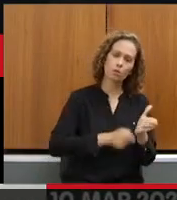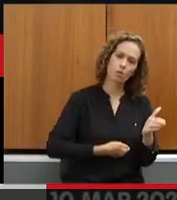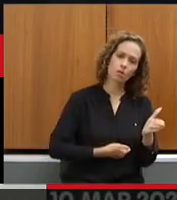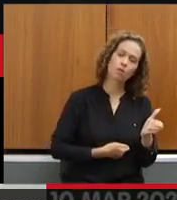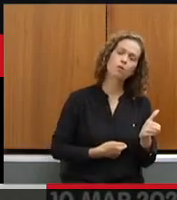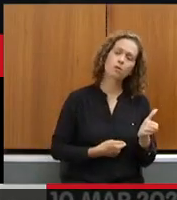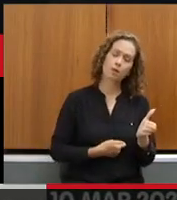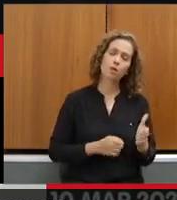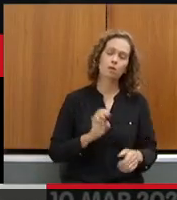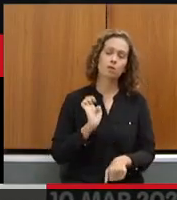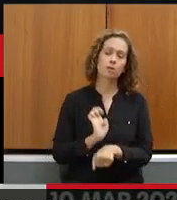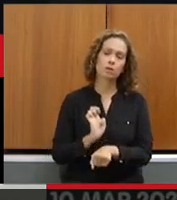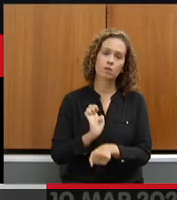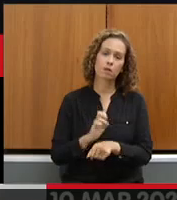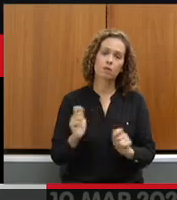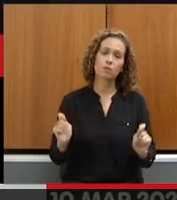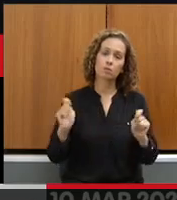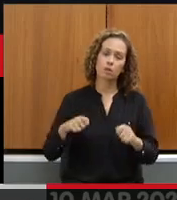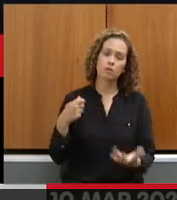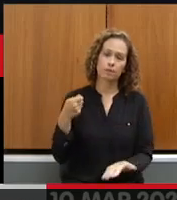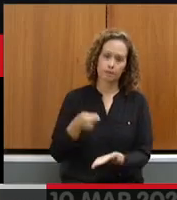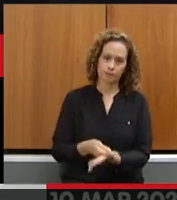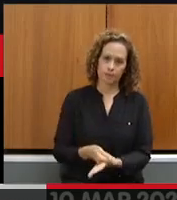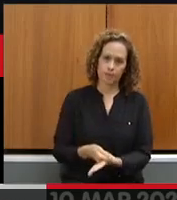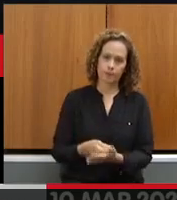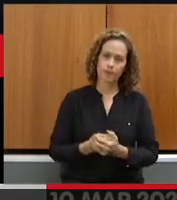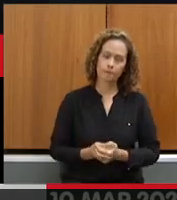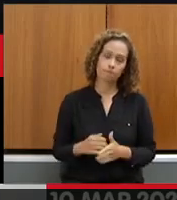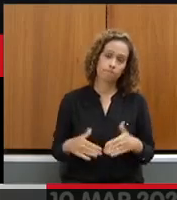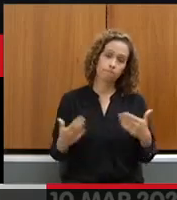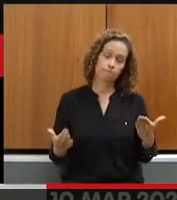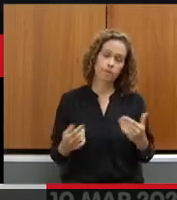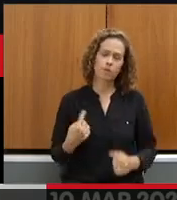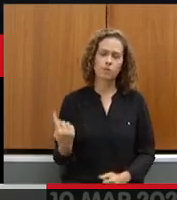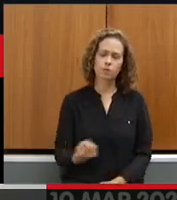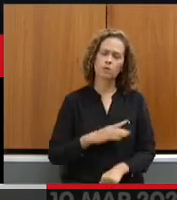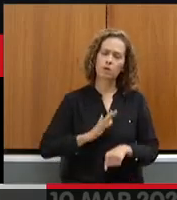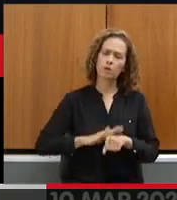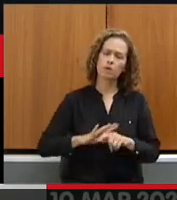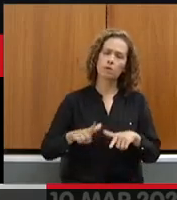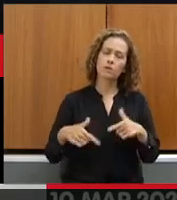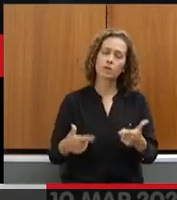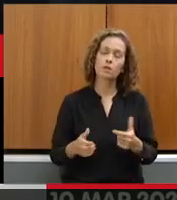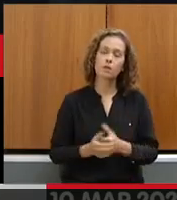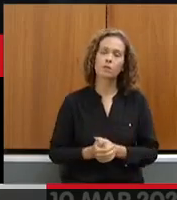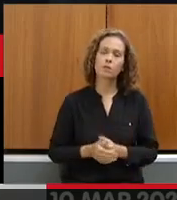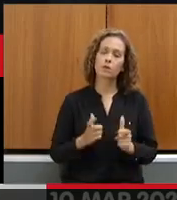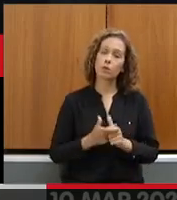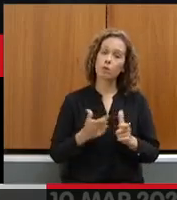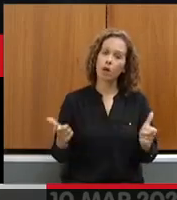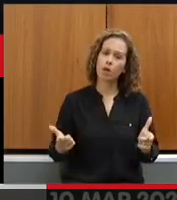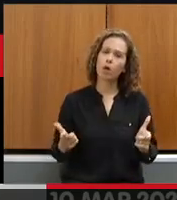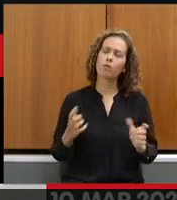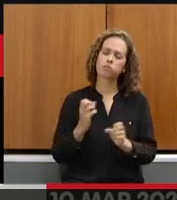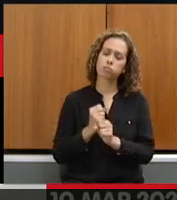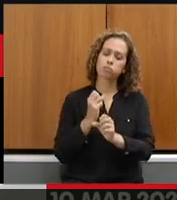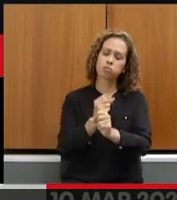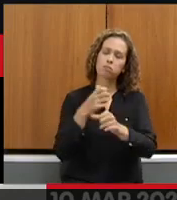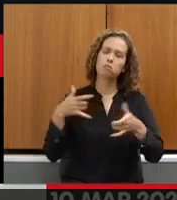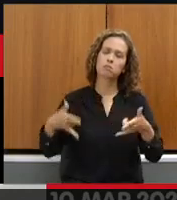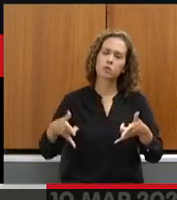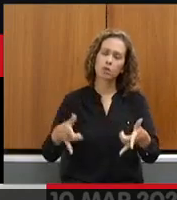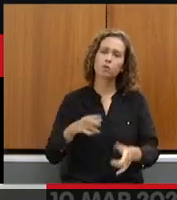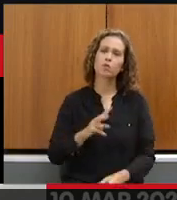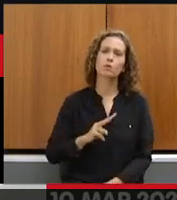que o estado possa me pagar Então o que nós fizemos foi uma ampliação de leitos que estavam